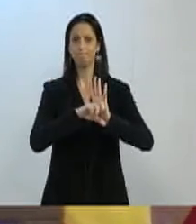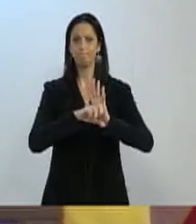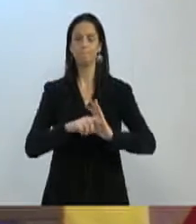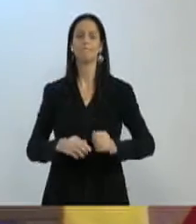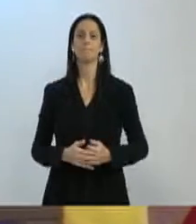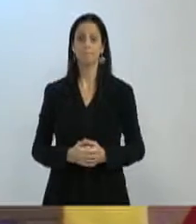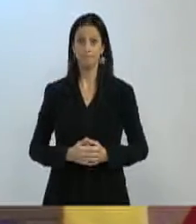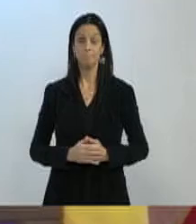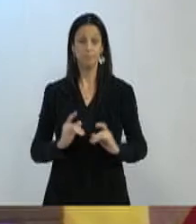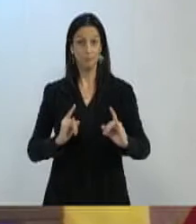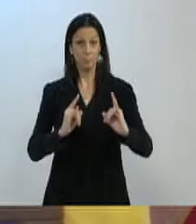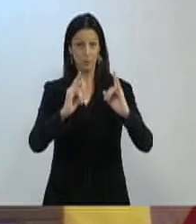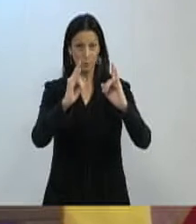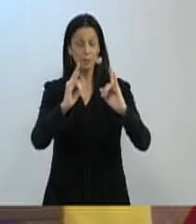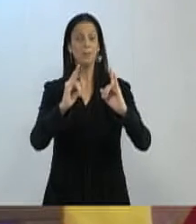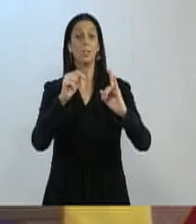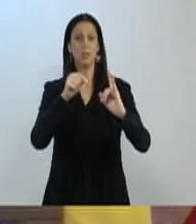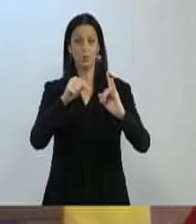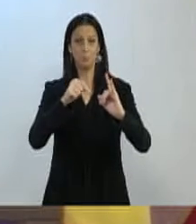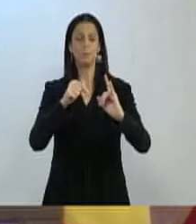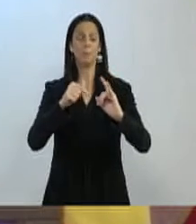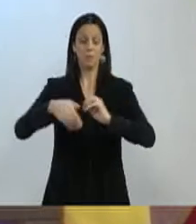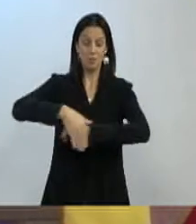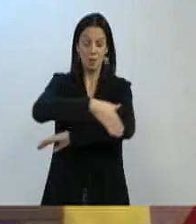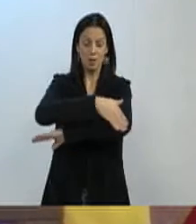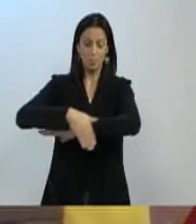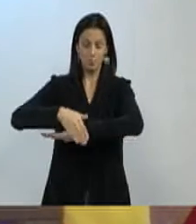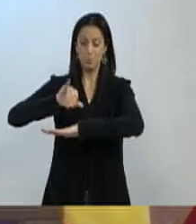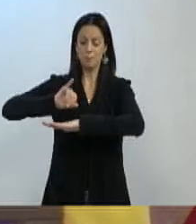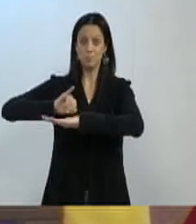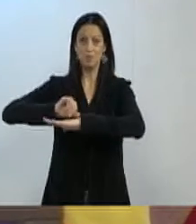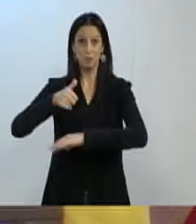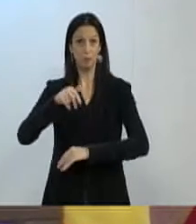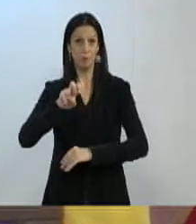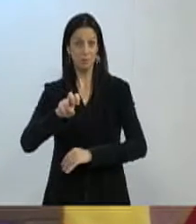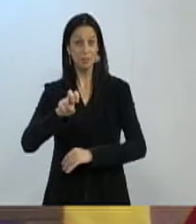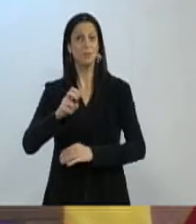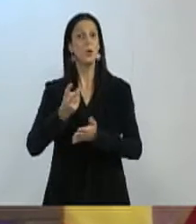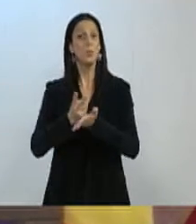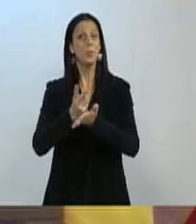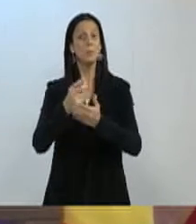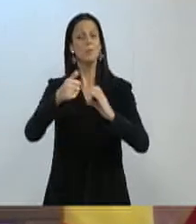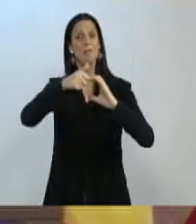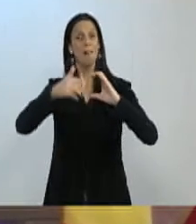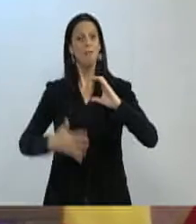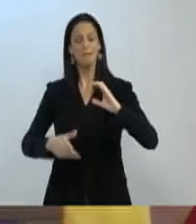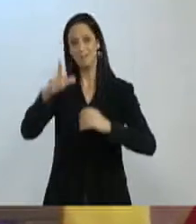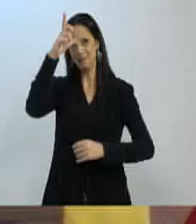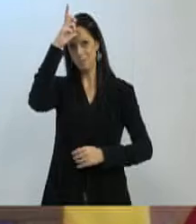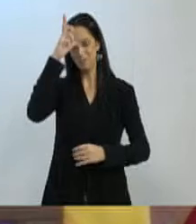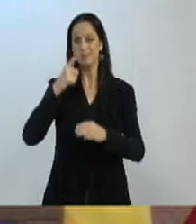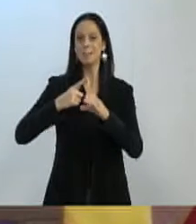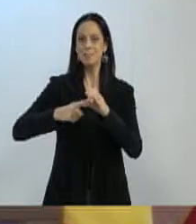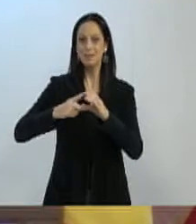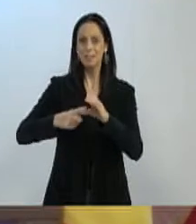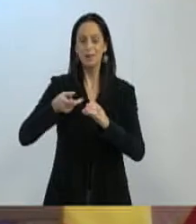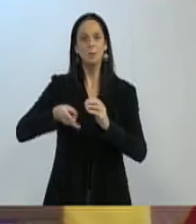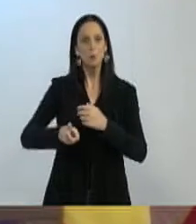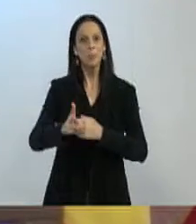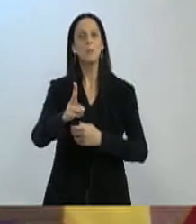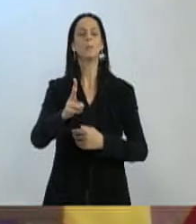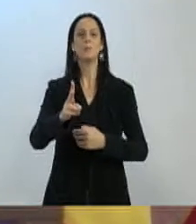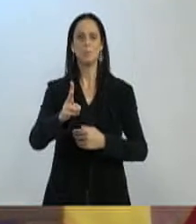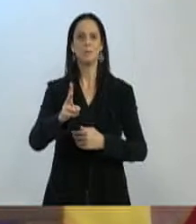esses prédios não fiquem, para que a rua não perca a sua característica e a cidade não perca também a